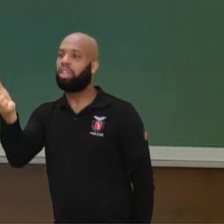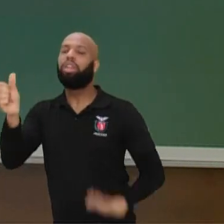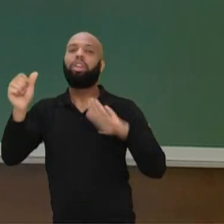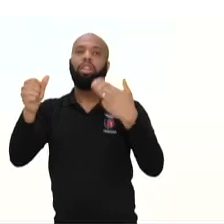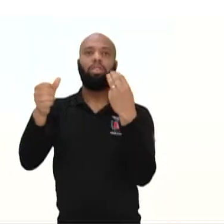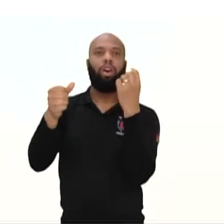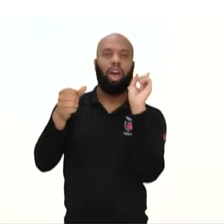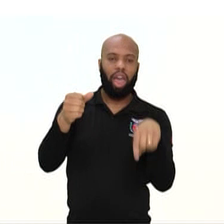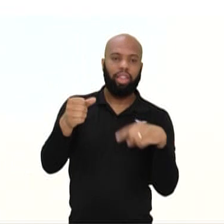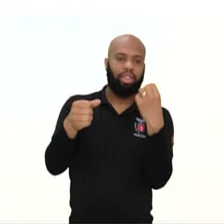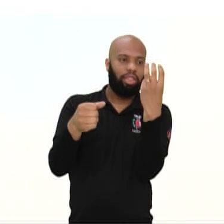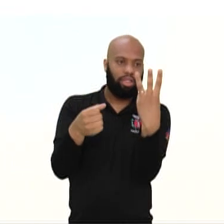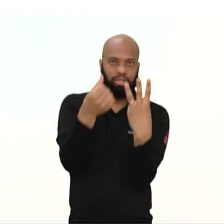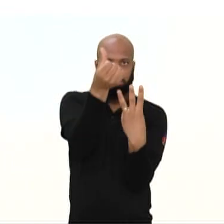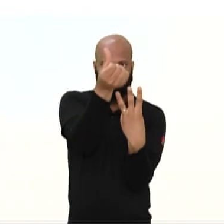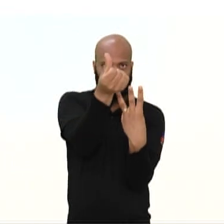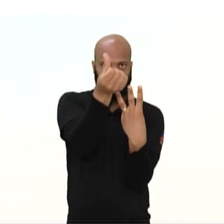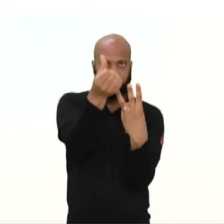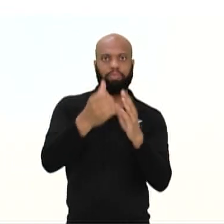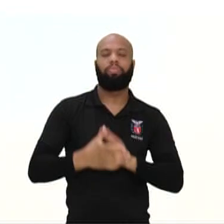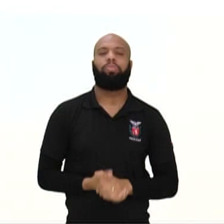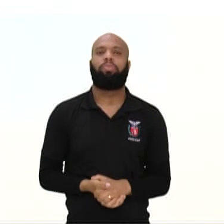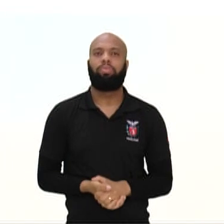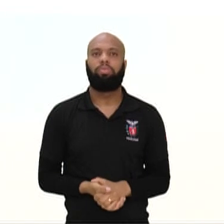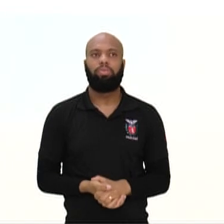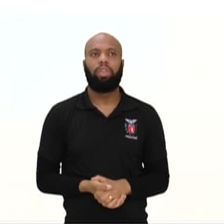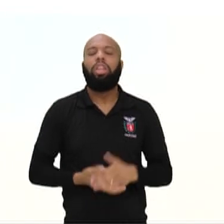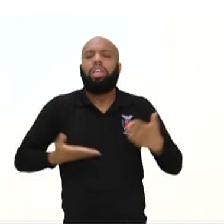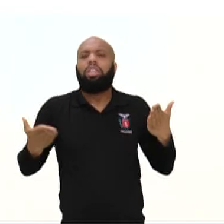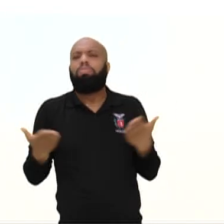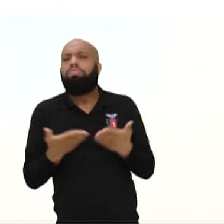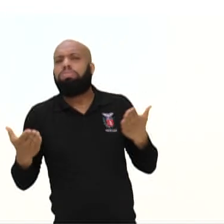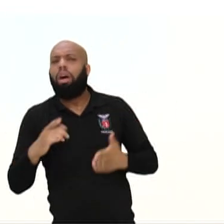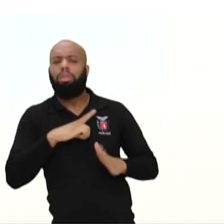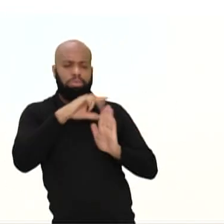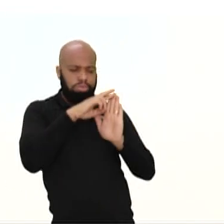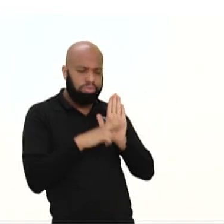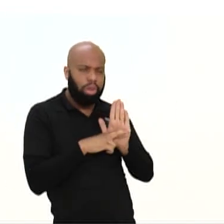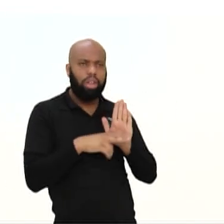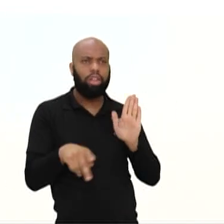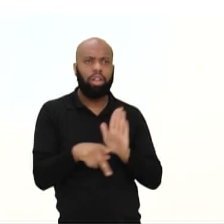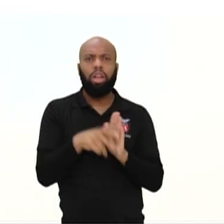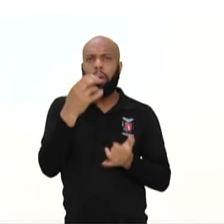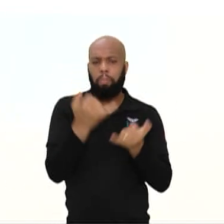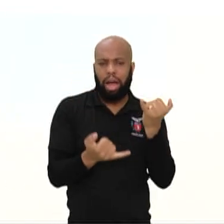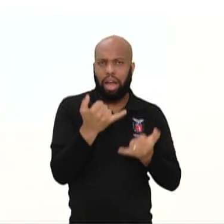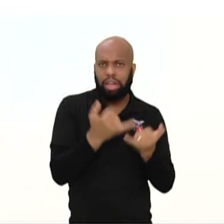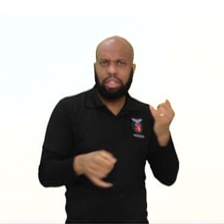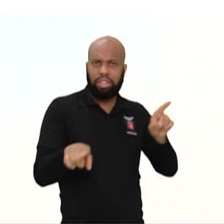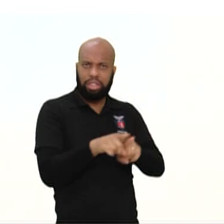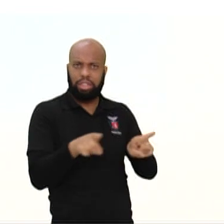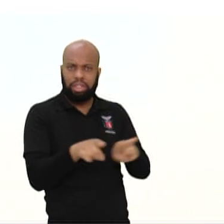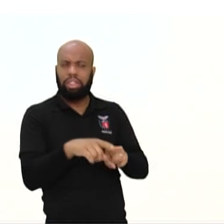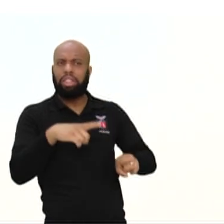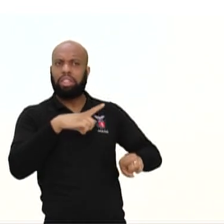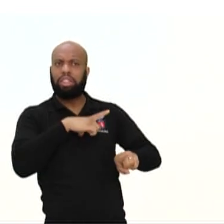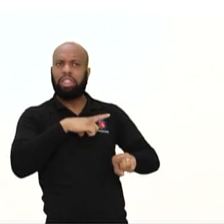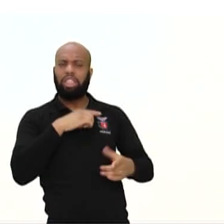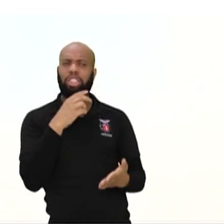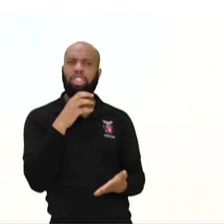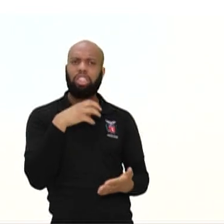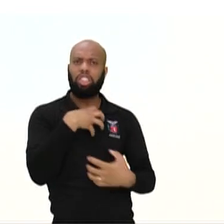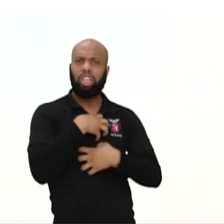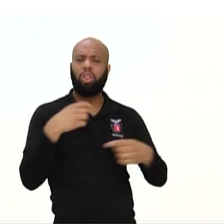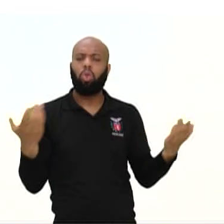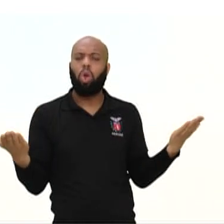elevado a 6. Tá? Ok? Então, uma propriedade que é análoga, o que quer dizer análoga? É na